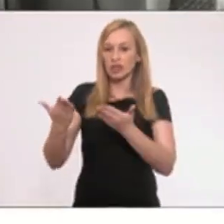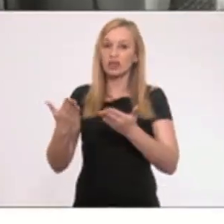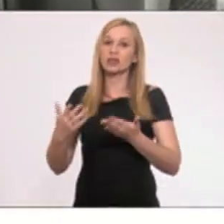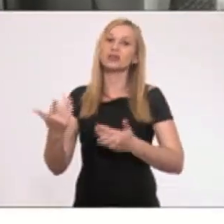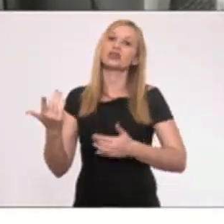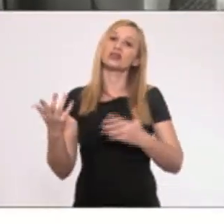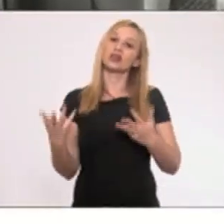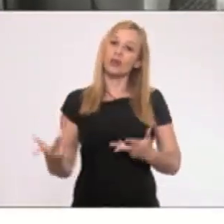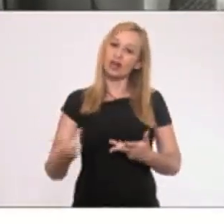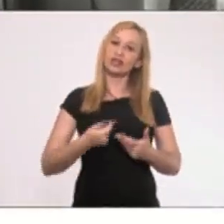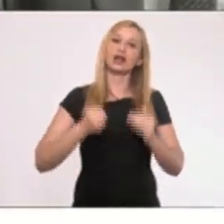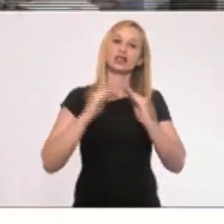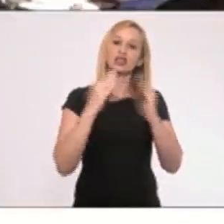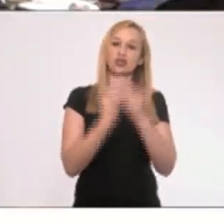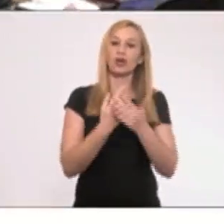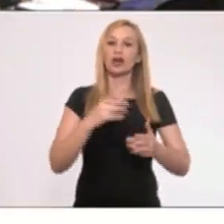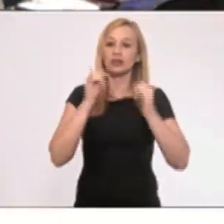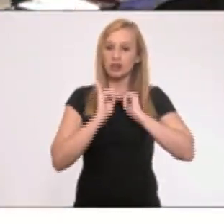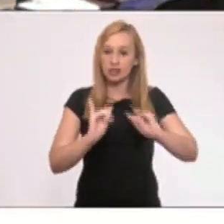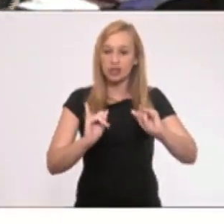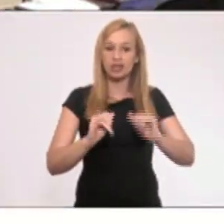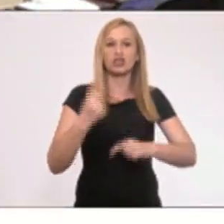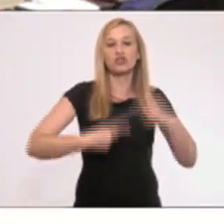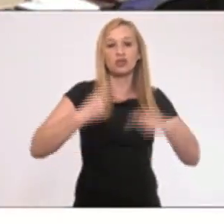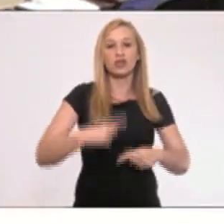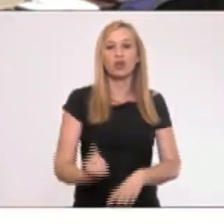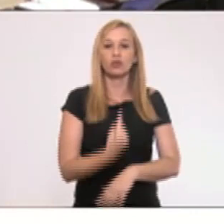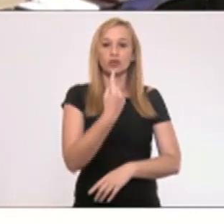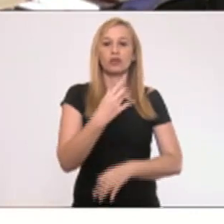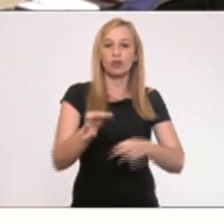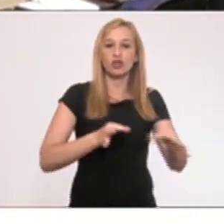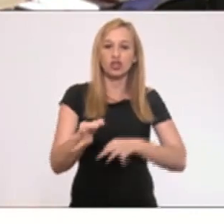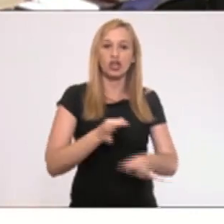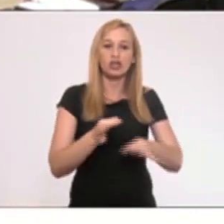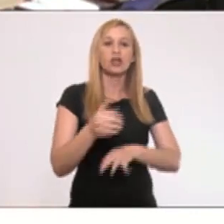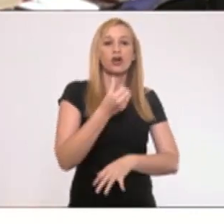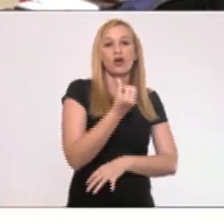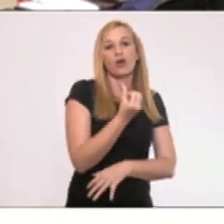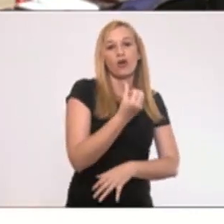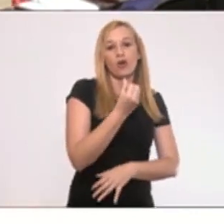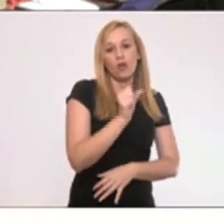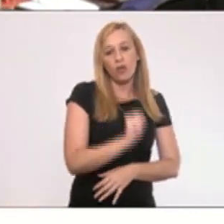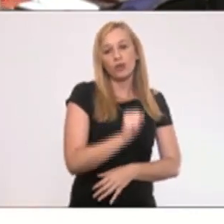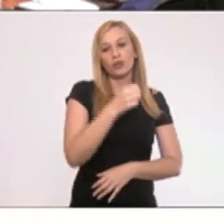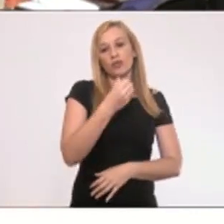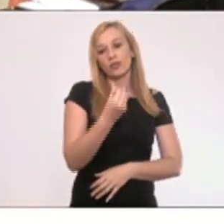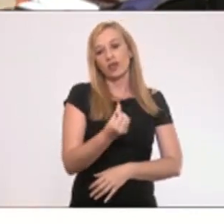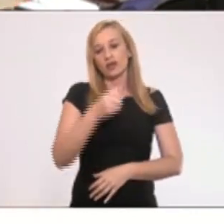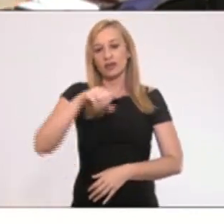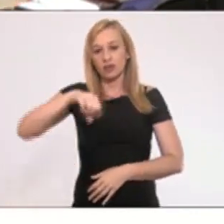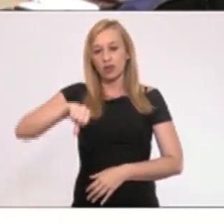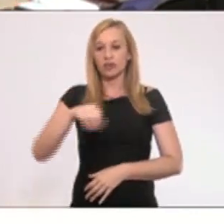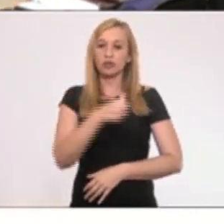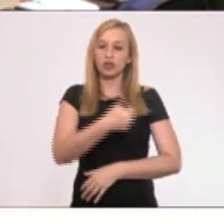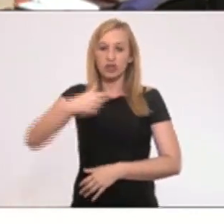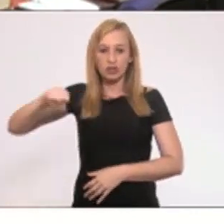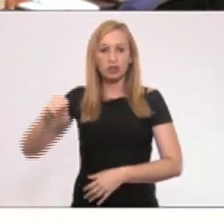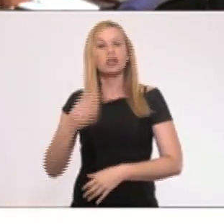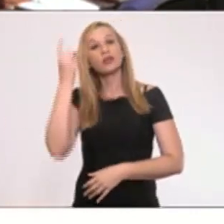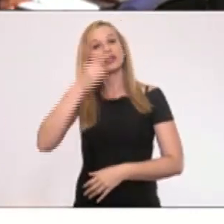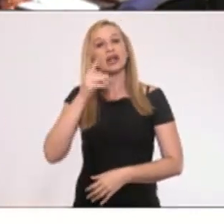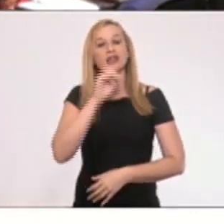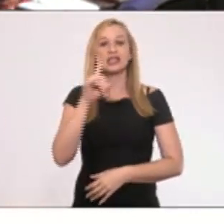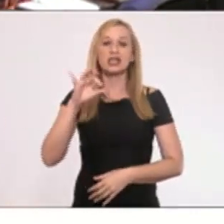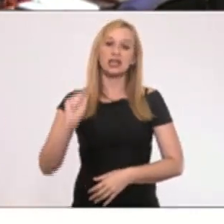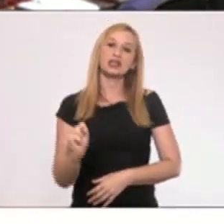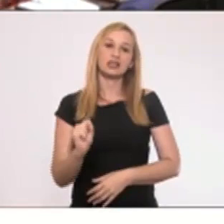qualidade. Anuncio em discussão única projeto de resolução 869-2018, de autoria do deputado Silas Bento, que concede medalha